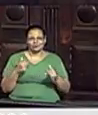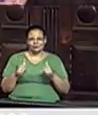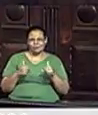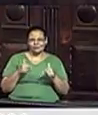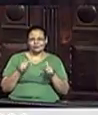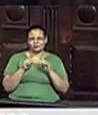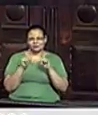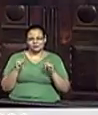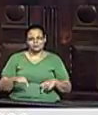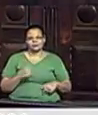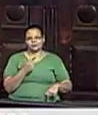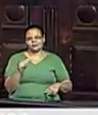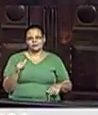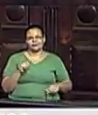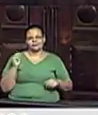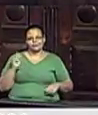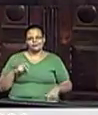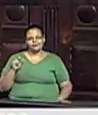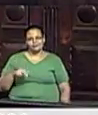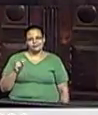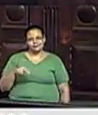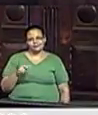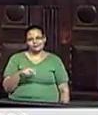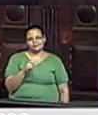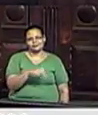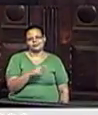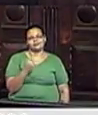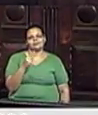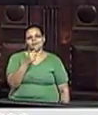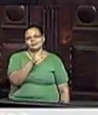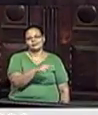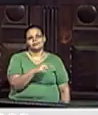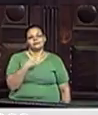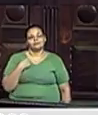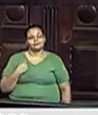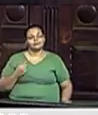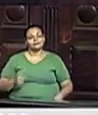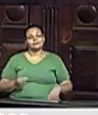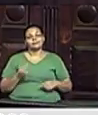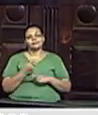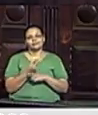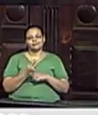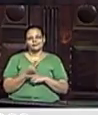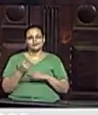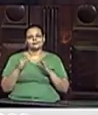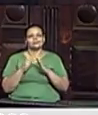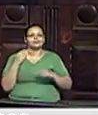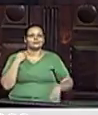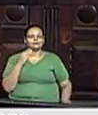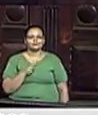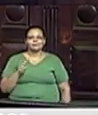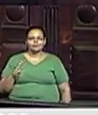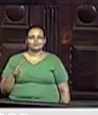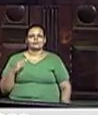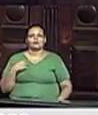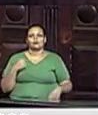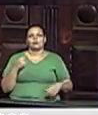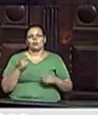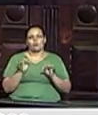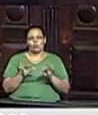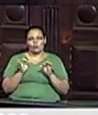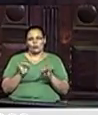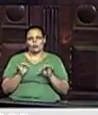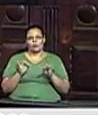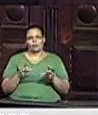vão ter que andar para um outro bairro ou até para uma outra região da cidade em busca de serviços bancários. Isso tem repercussão sobre o comércio